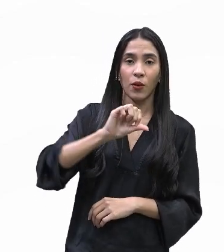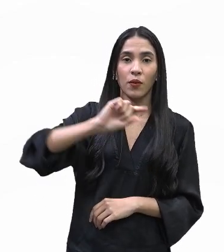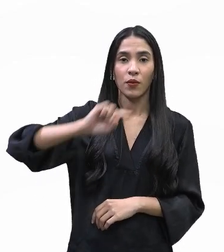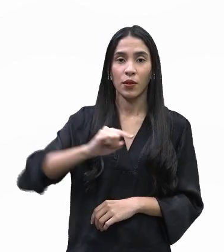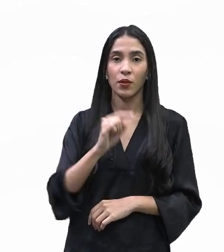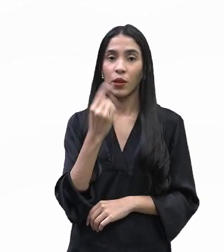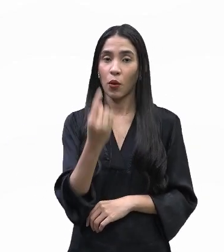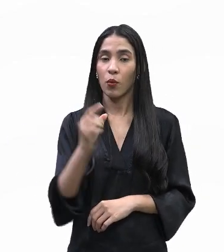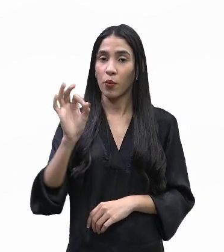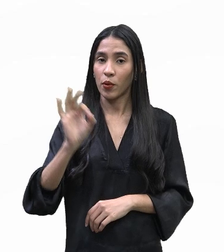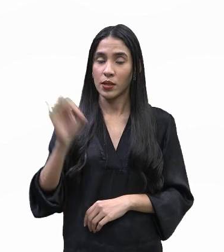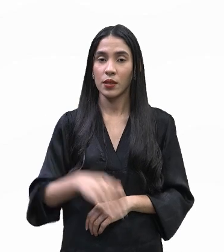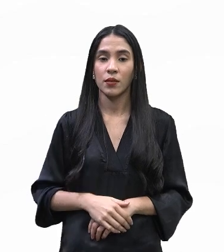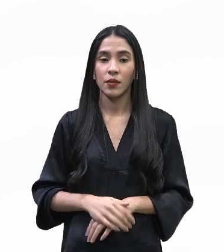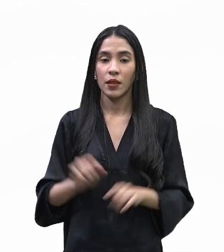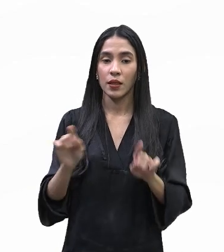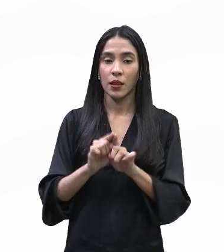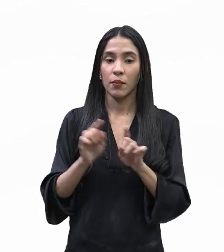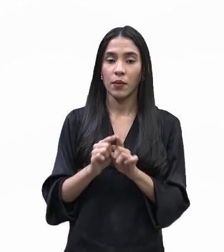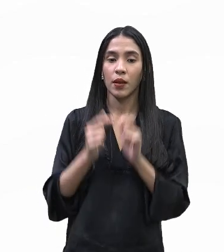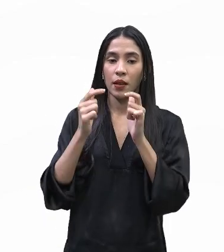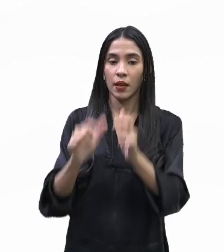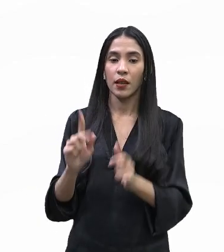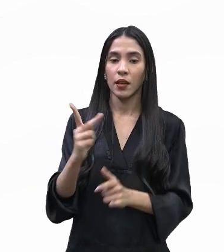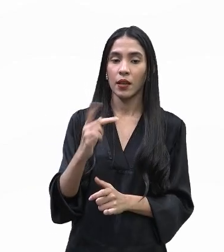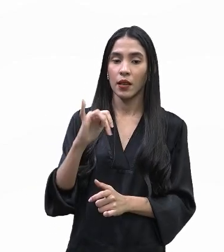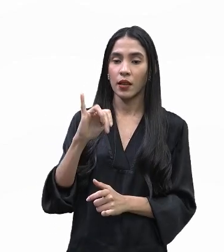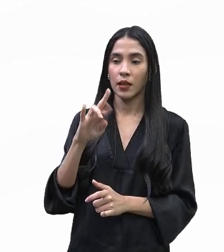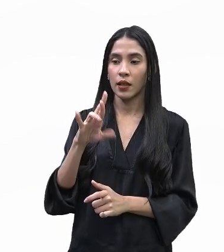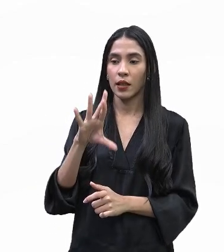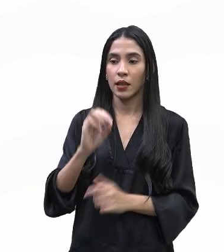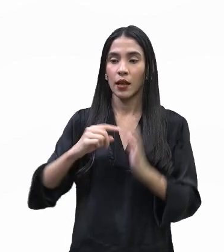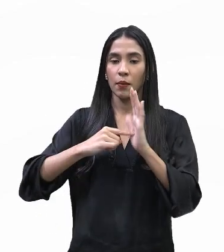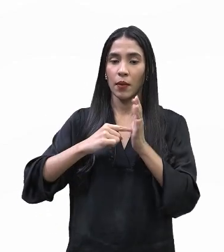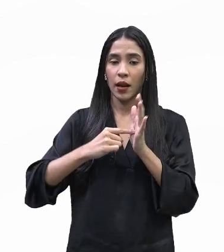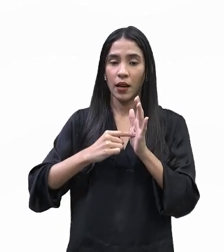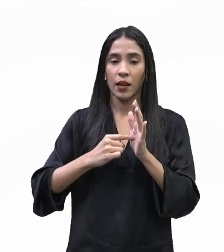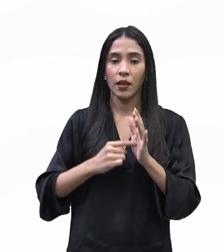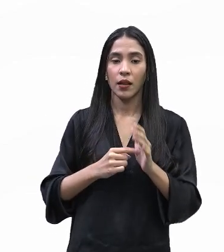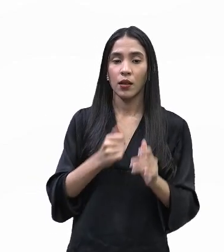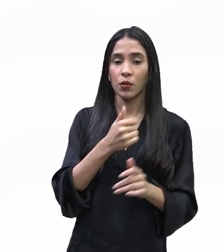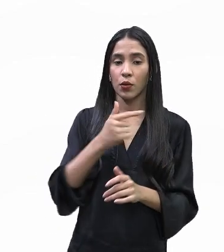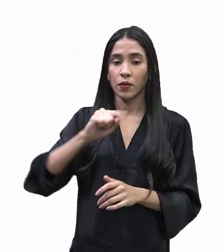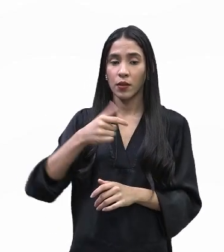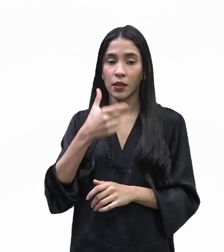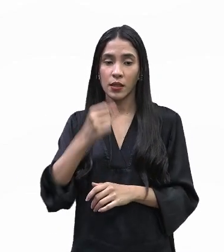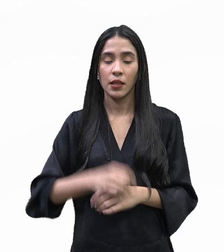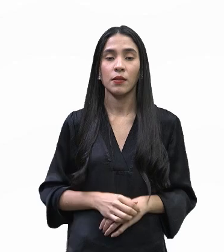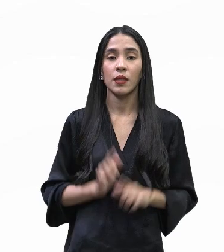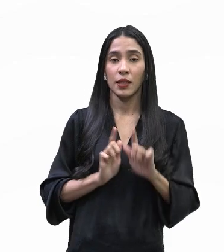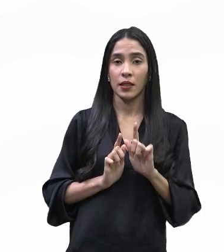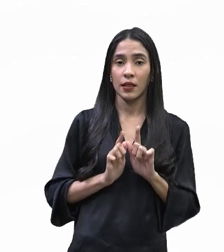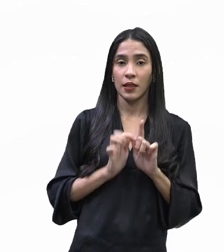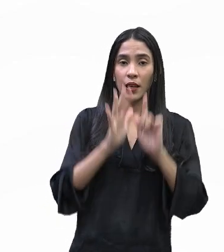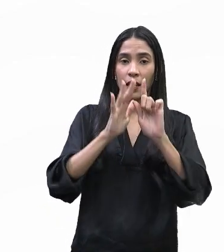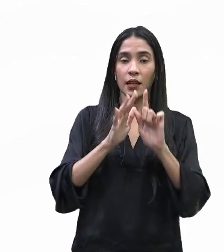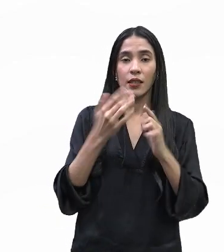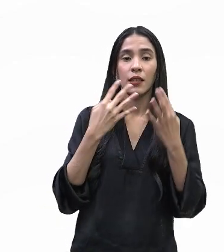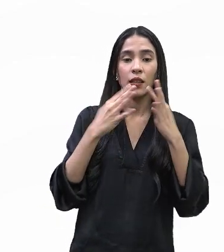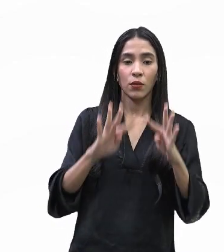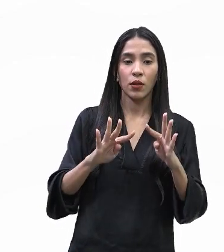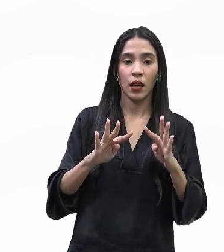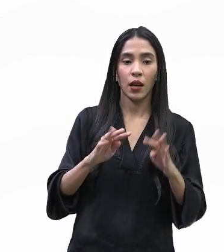19,1%. As hidráulicas, 12,6%. E o gás natural, 11,8%, tá? Então, aí o